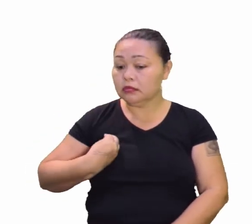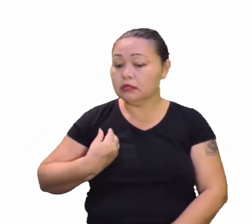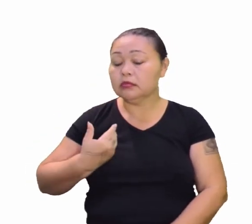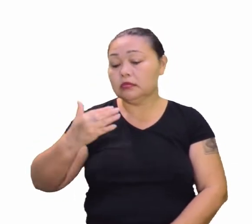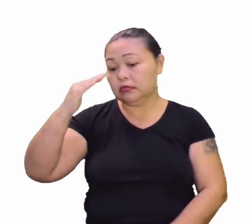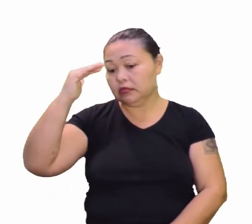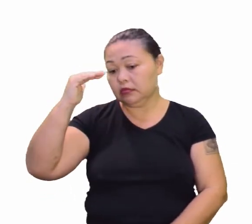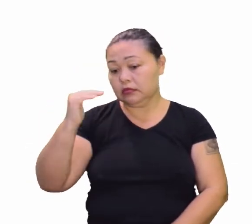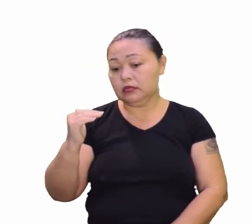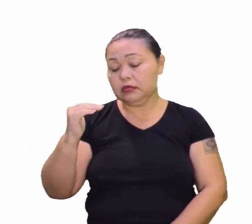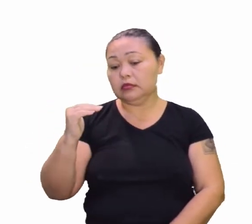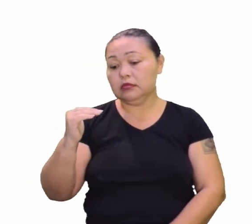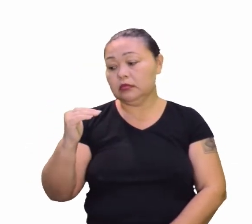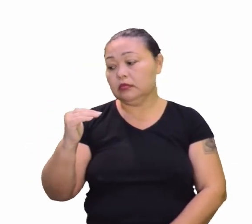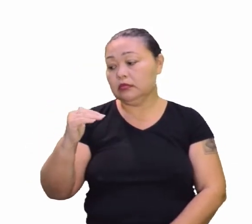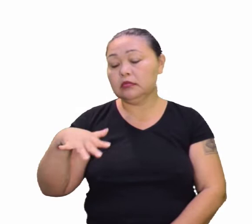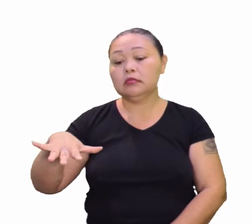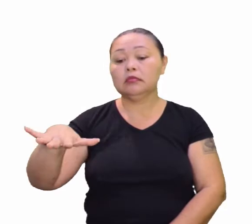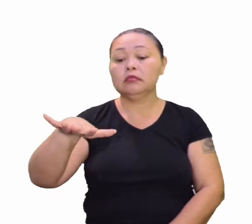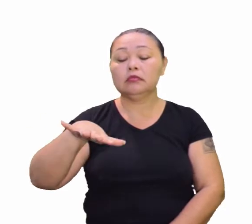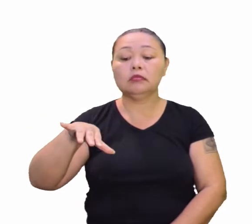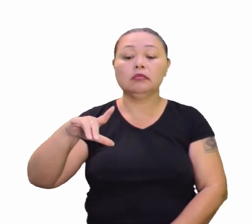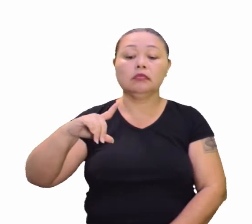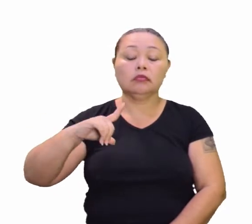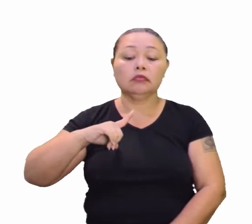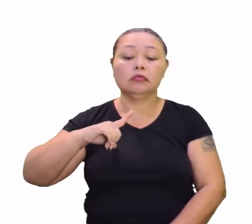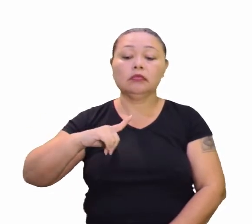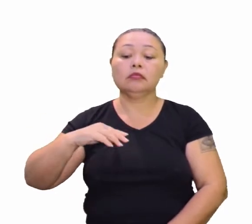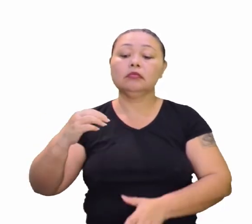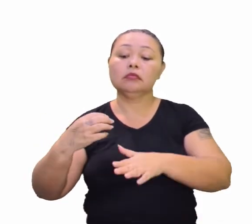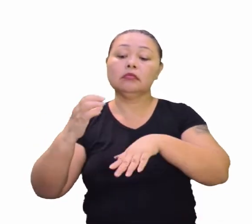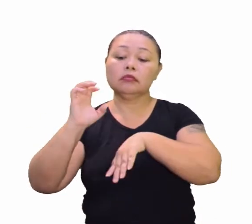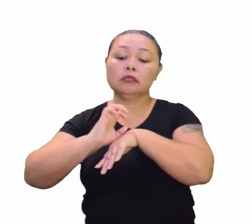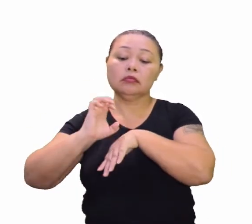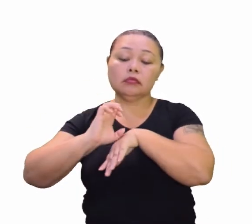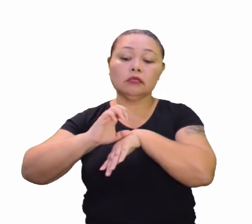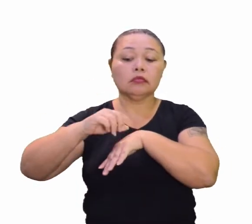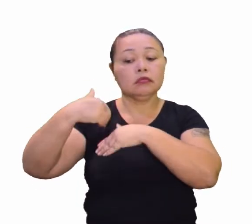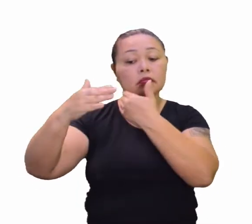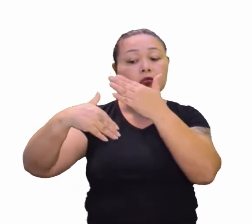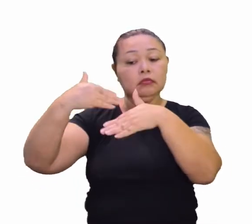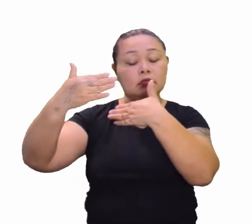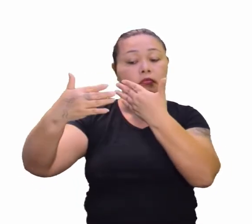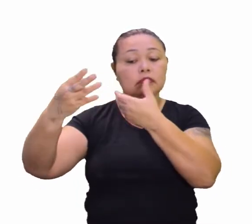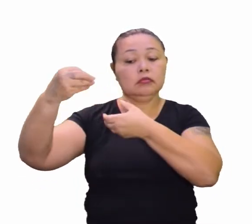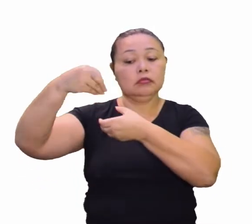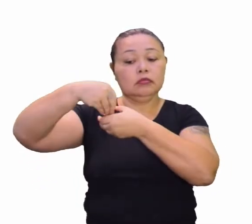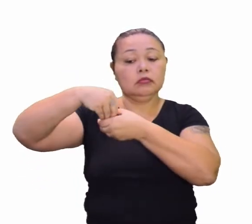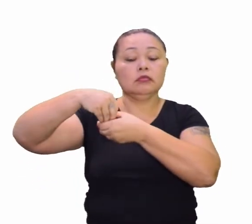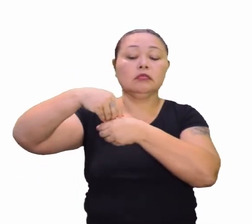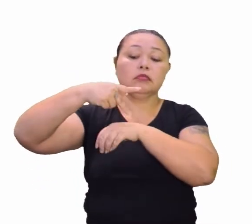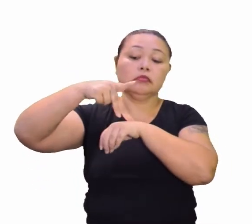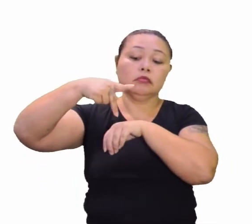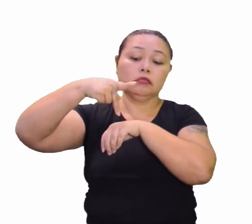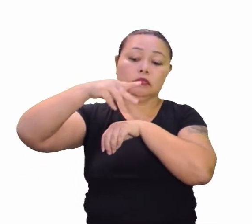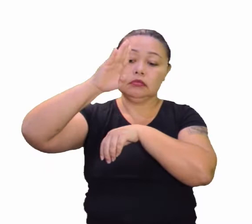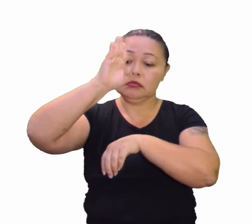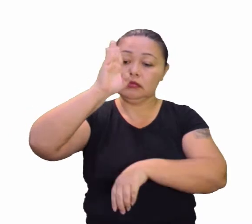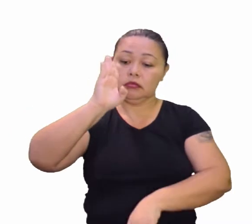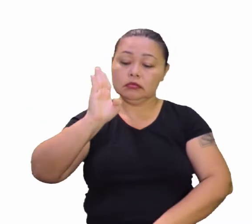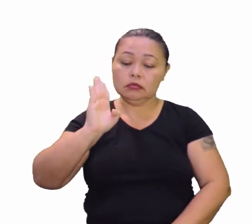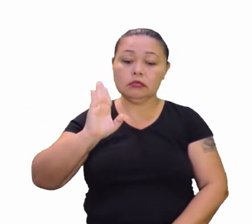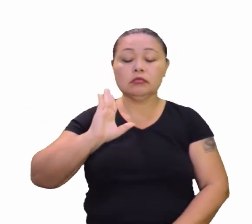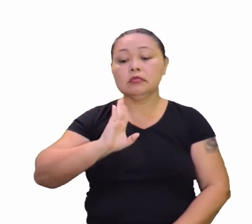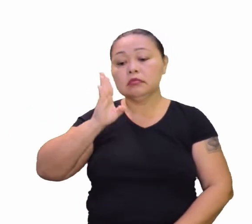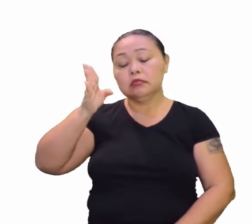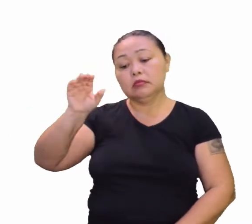vida inferior às regiões, aos estados mais desenvolvidos do Brasil. Estão